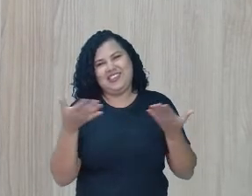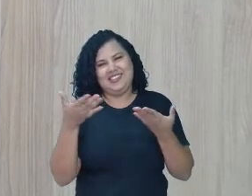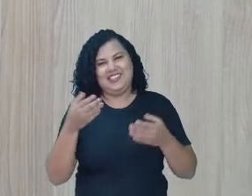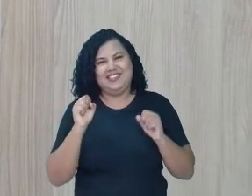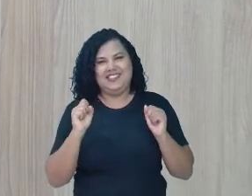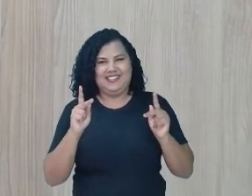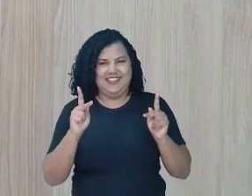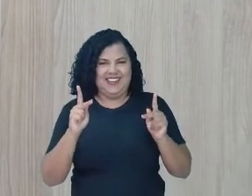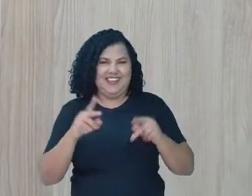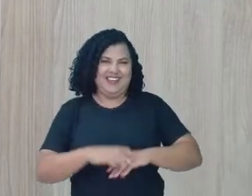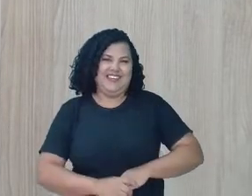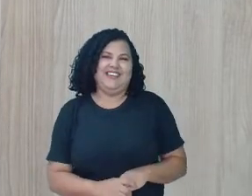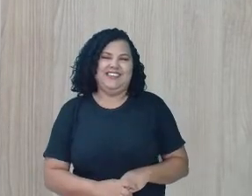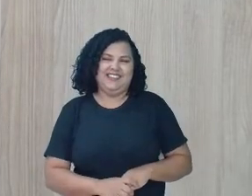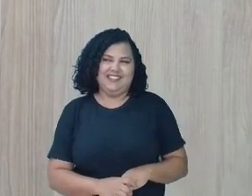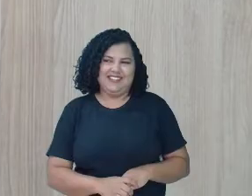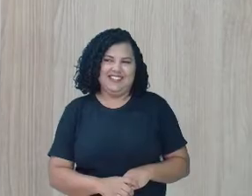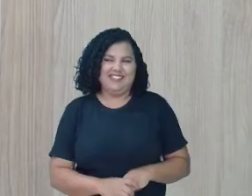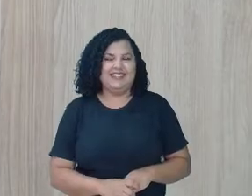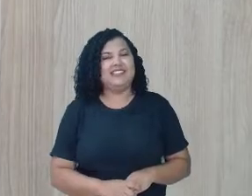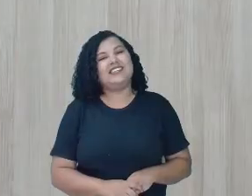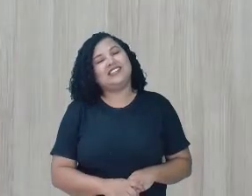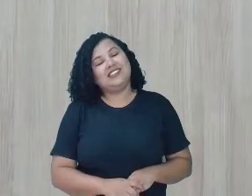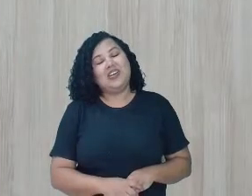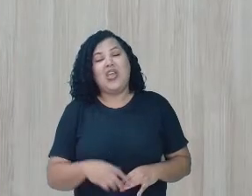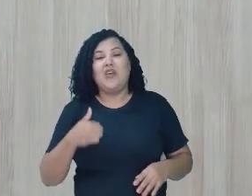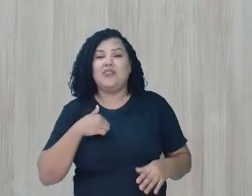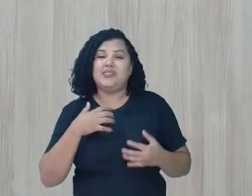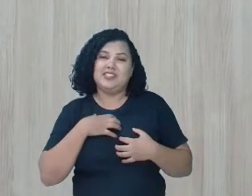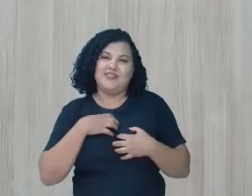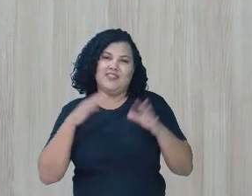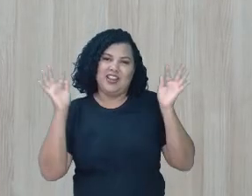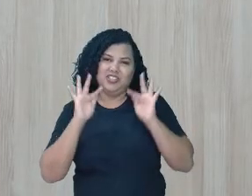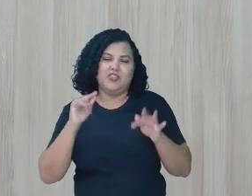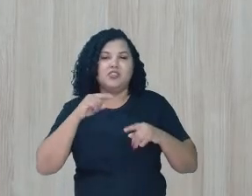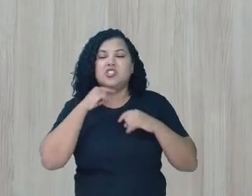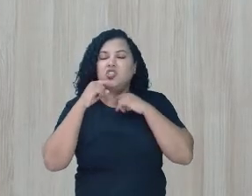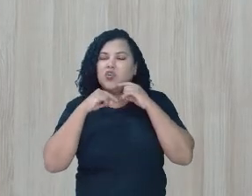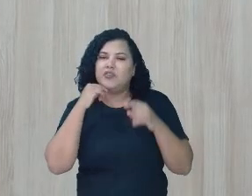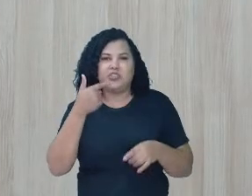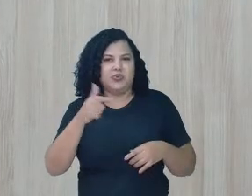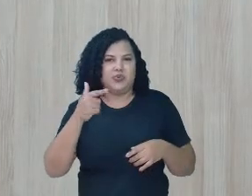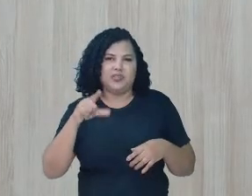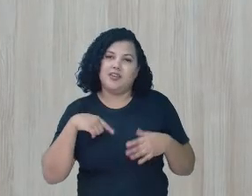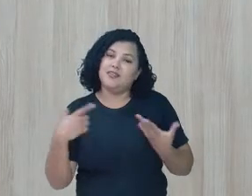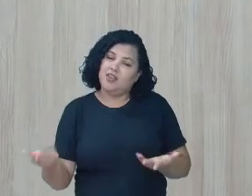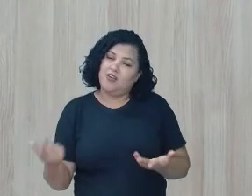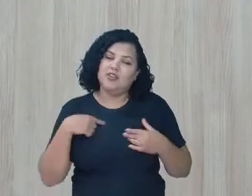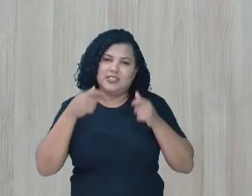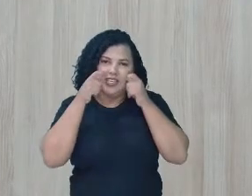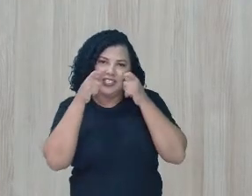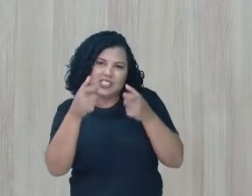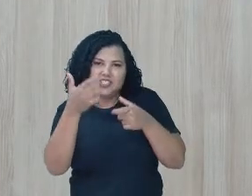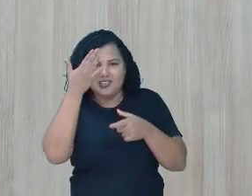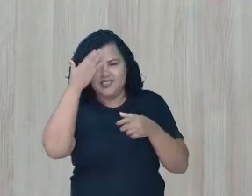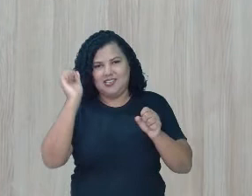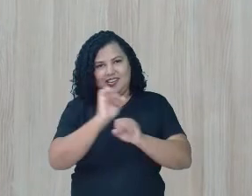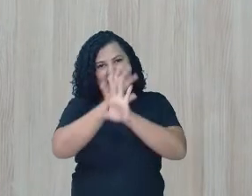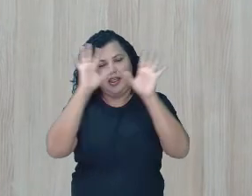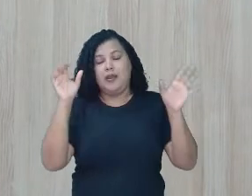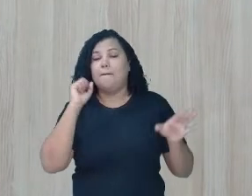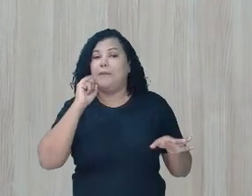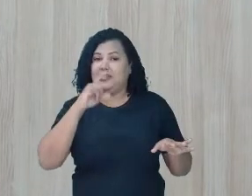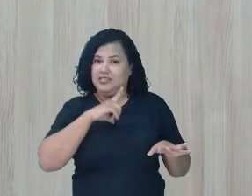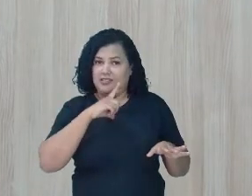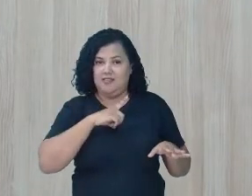Tudo ok, Maria está falando. Bom, eu fico feliz que vocês não tenham nenhuma dúvida, né? Sinal que escutaram direitinho. Mas qualquer coisa